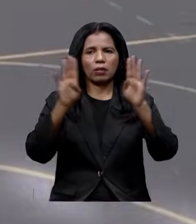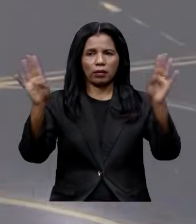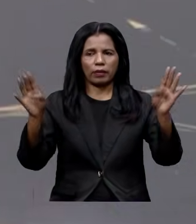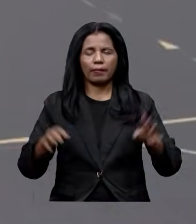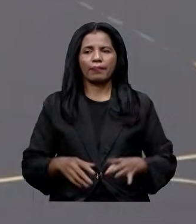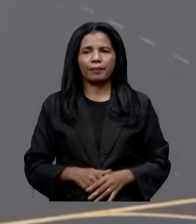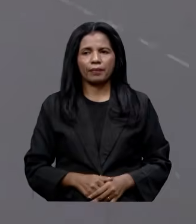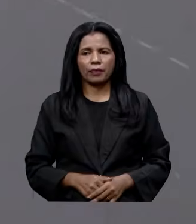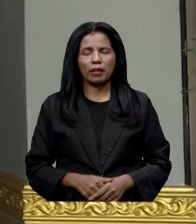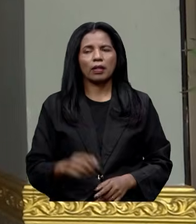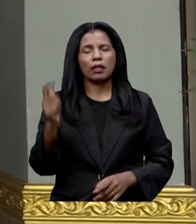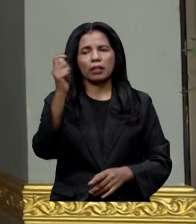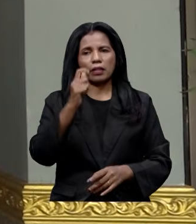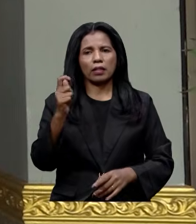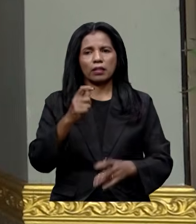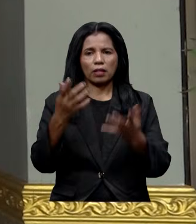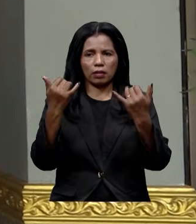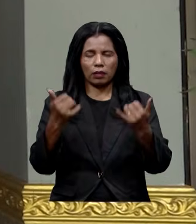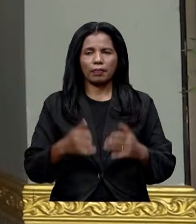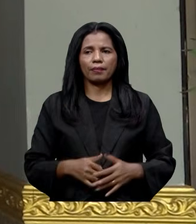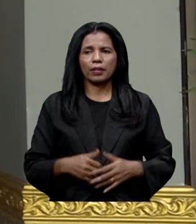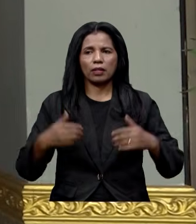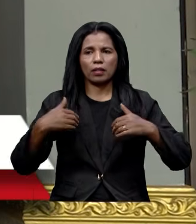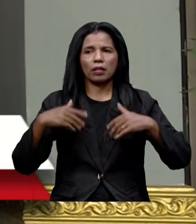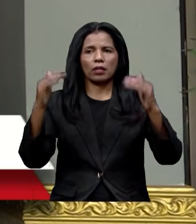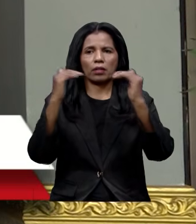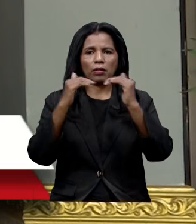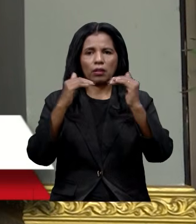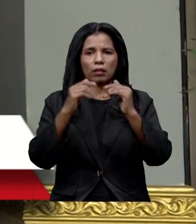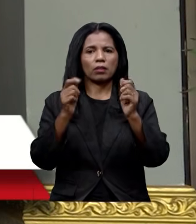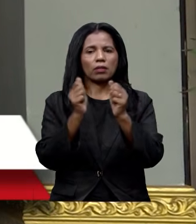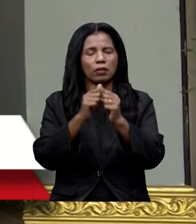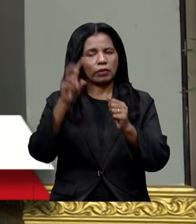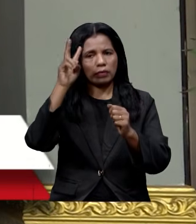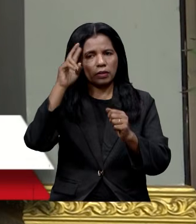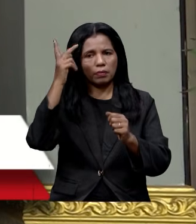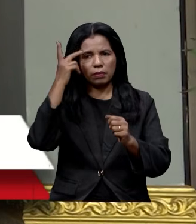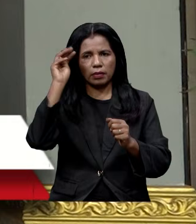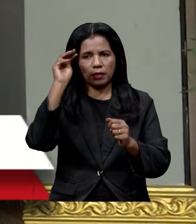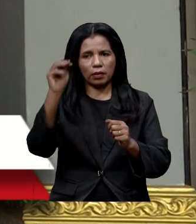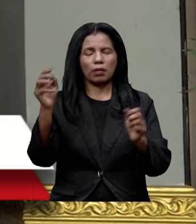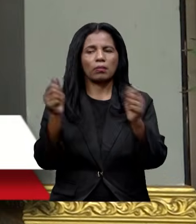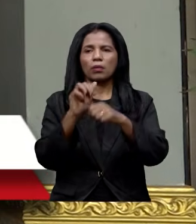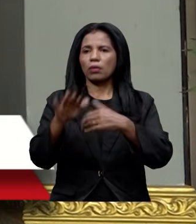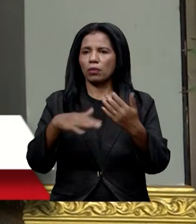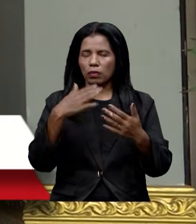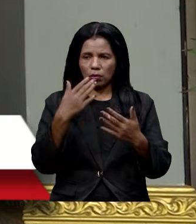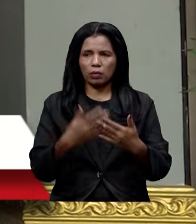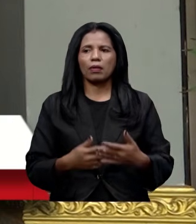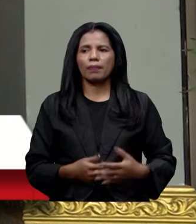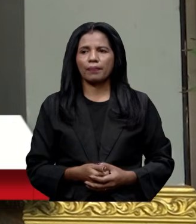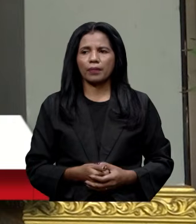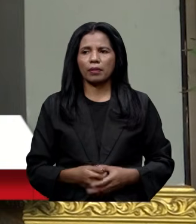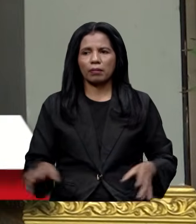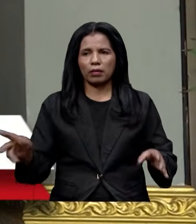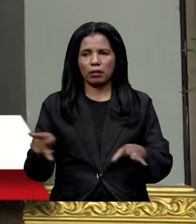tenderização. Terça-feira agora sa reunião do Sua Excelência Vice-Primeiro-Ministro, componente hotu neve maka pela